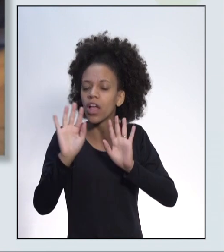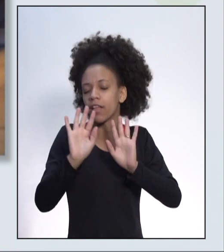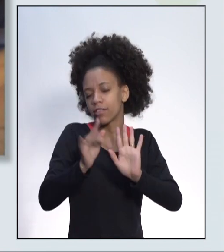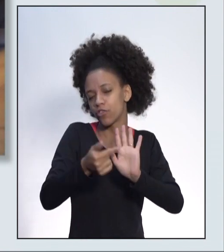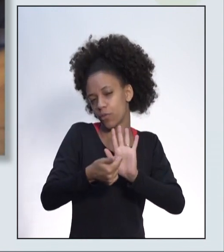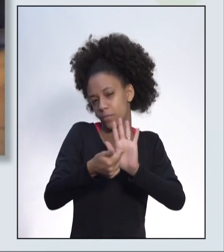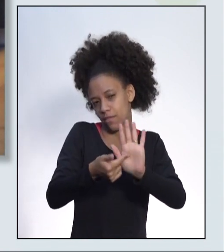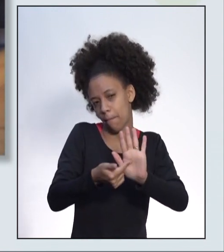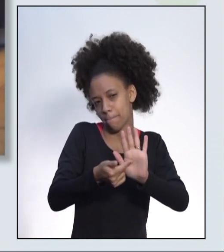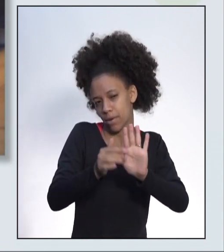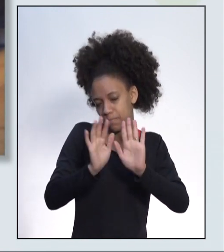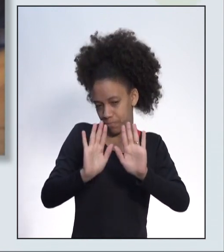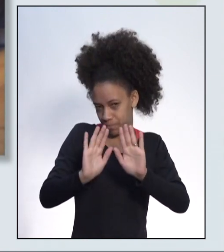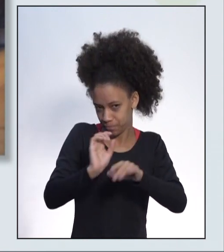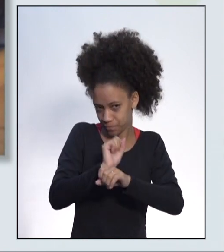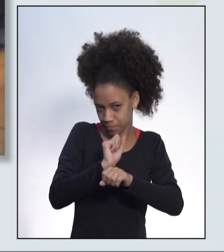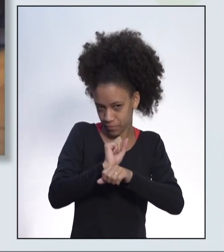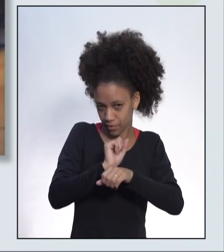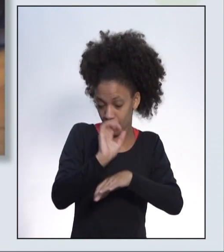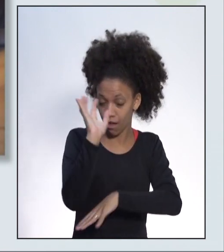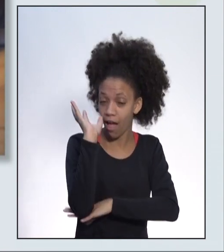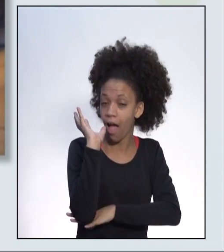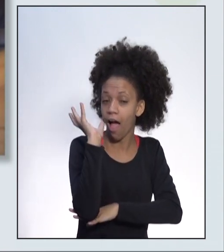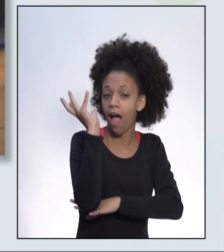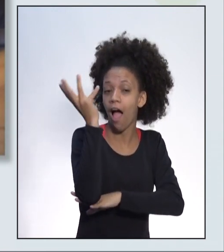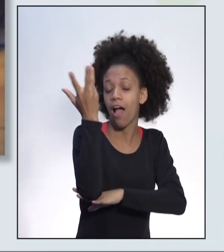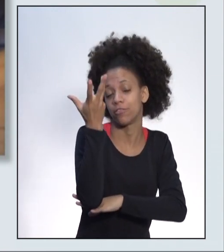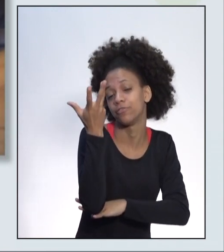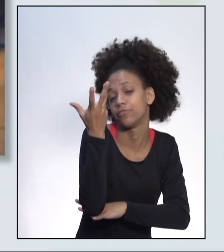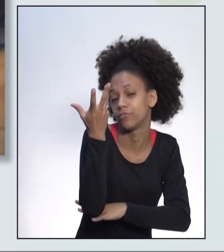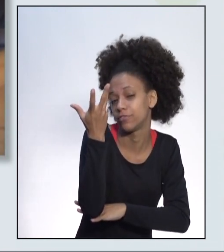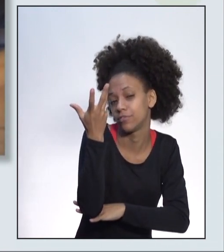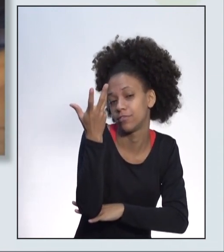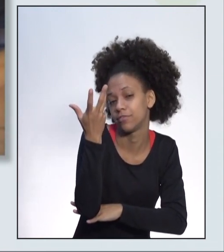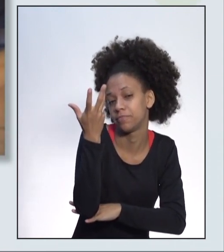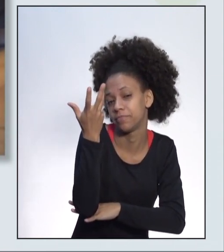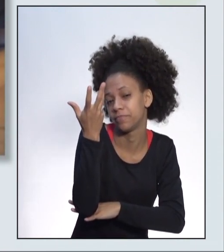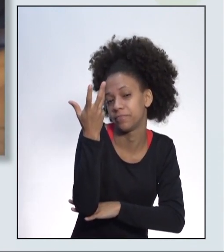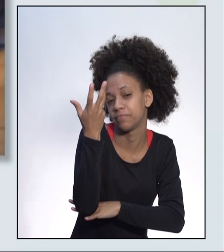aqui a minha árvore.